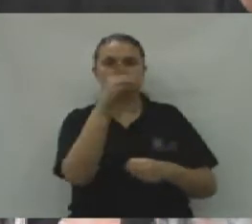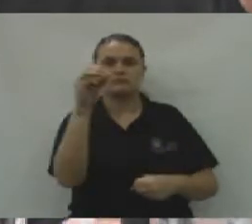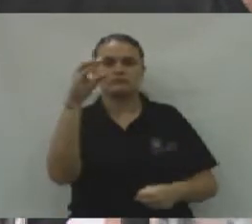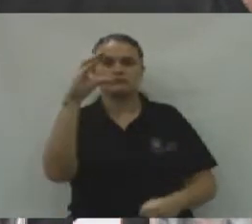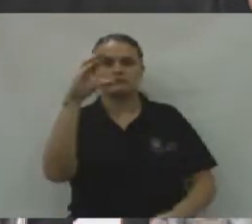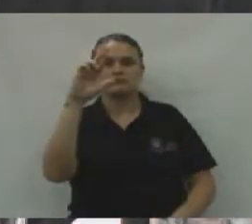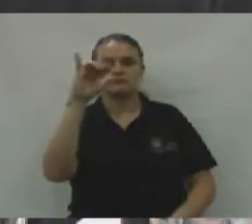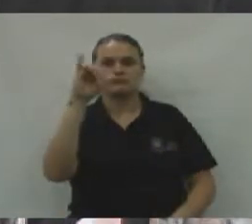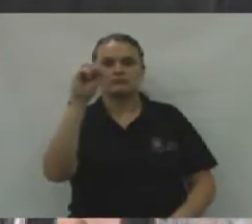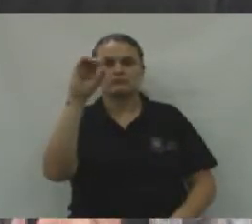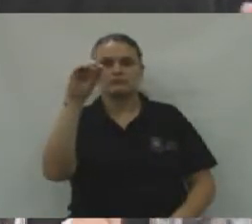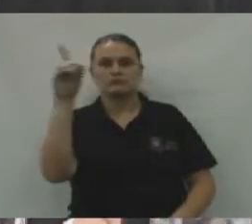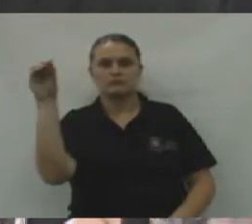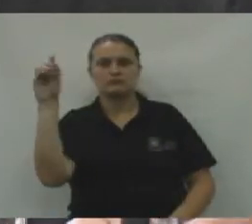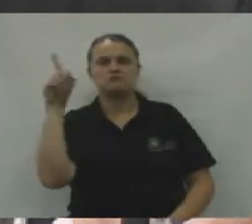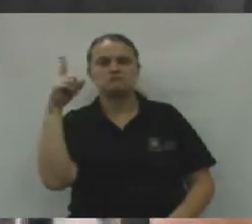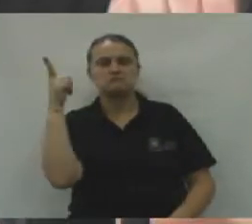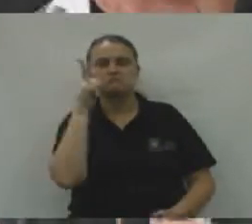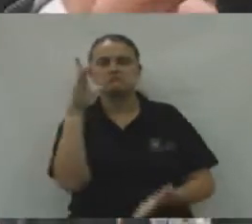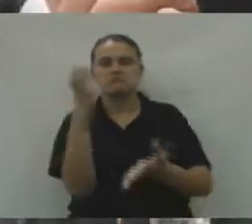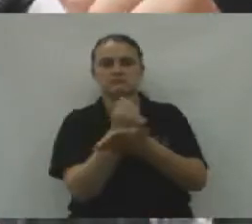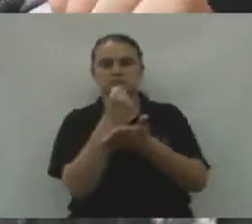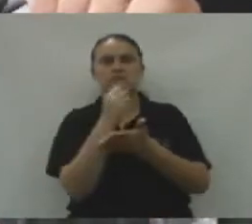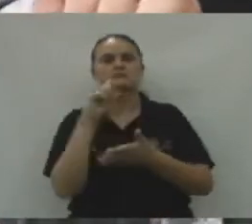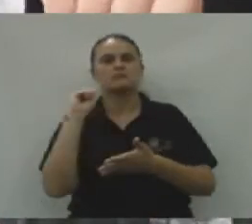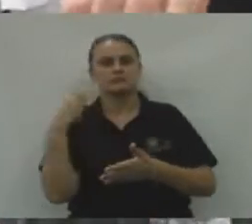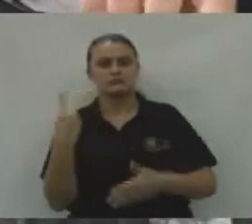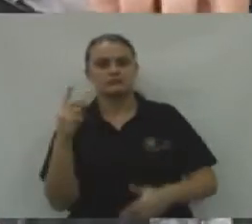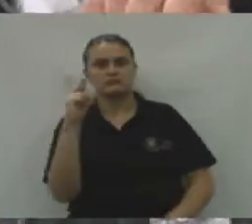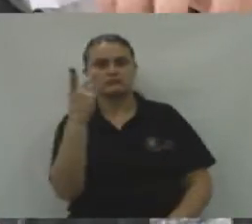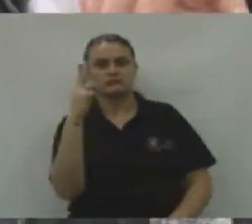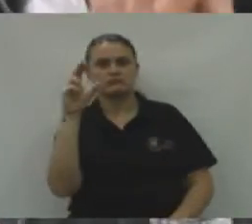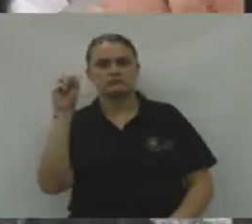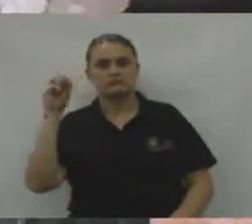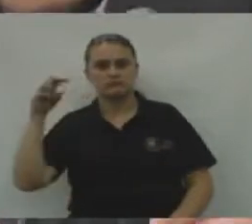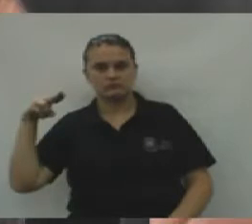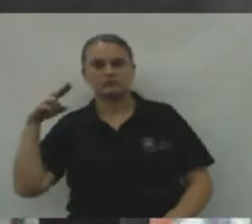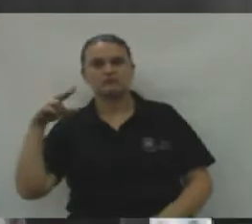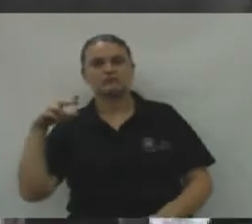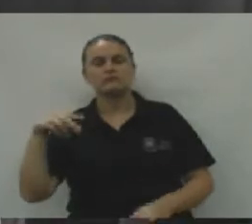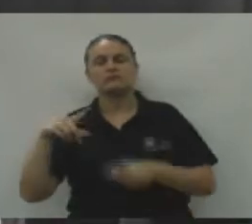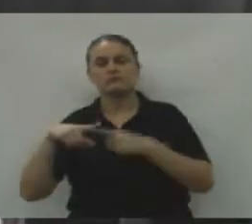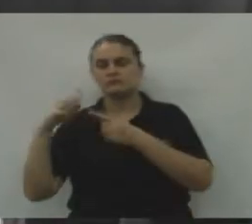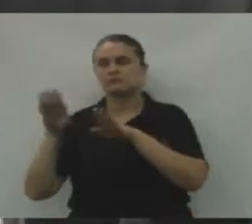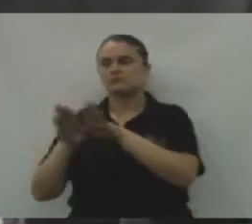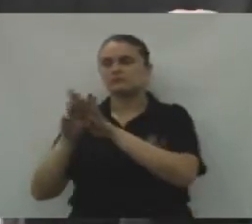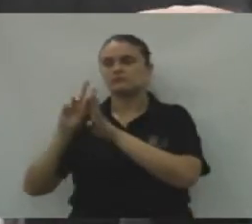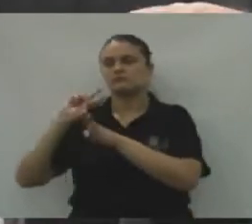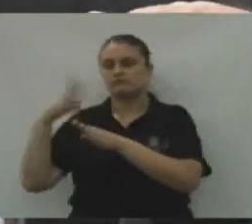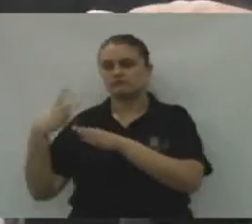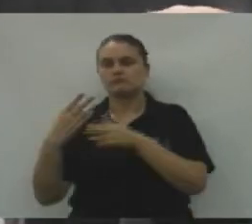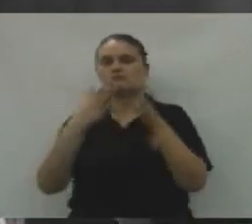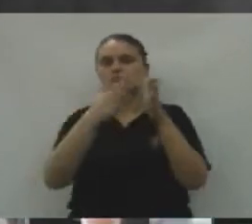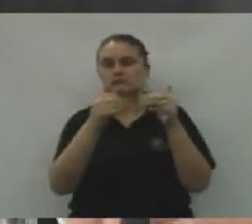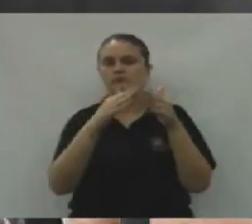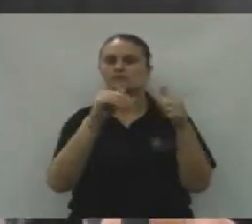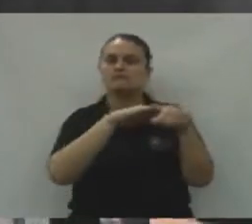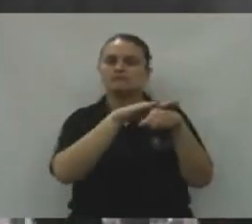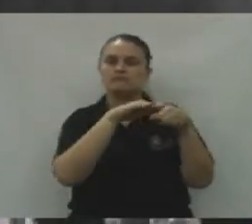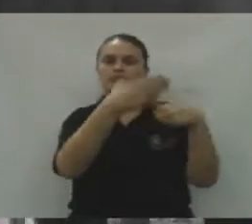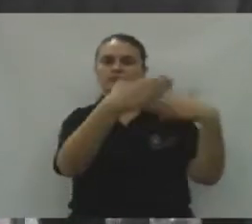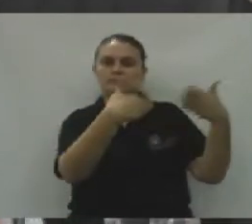conquista, claro, através do deputado, mas uma conquista dos vereadores que foram lá e ficaram